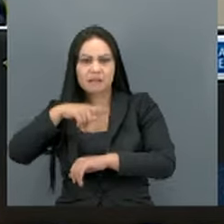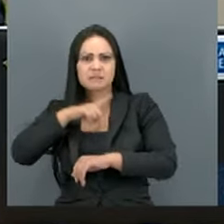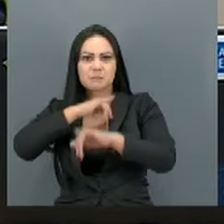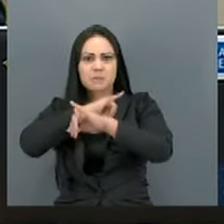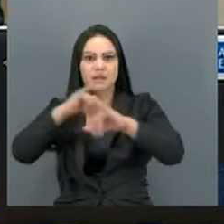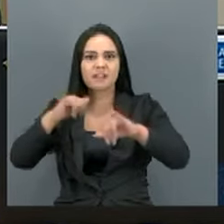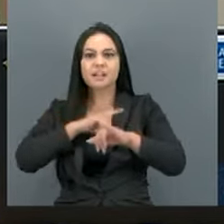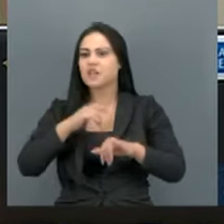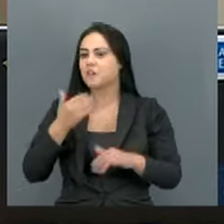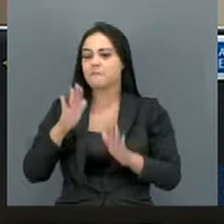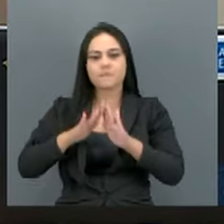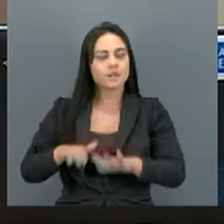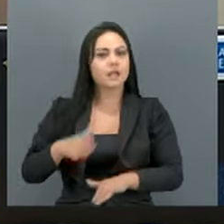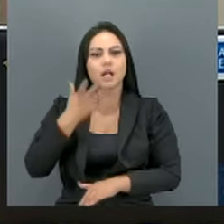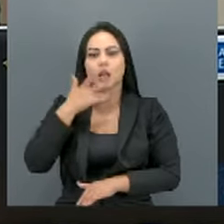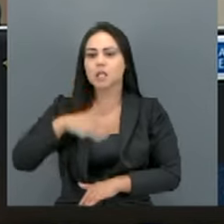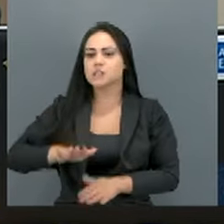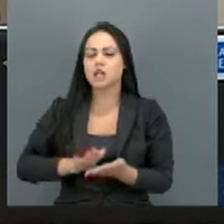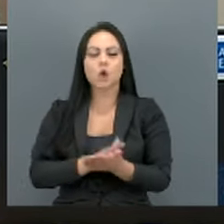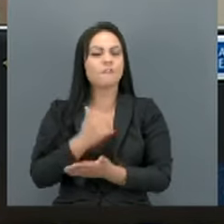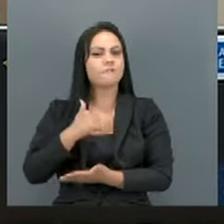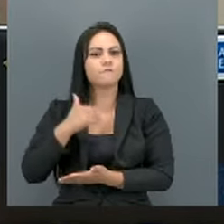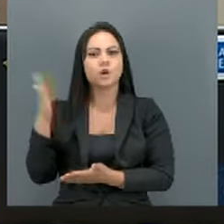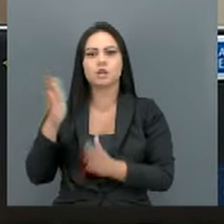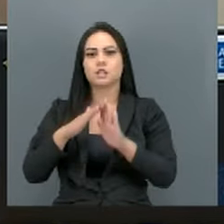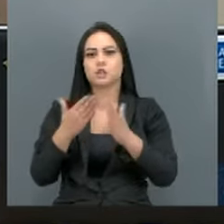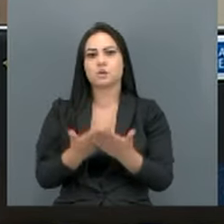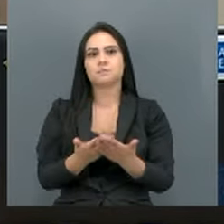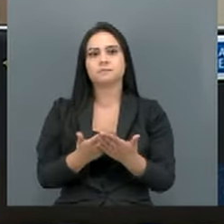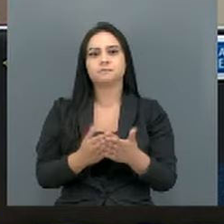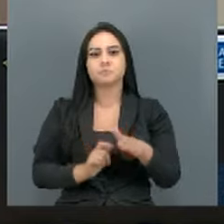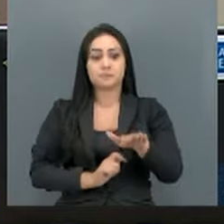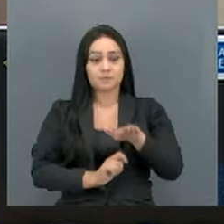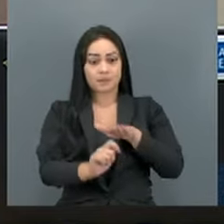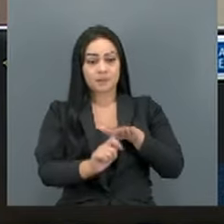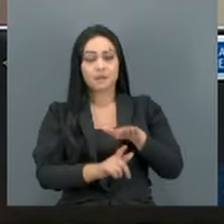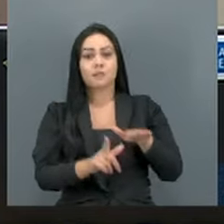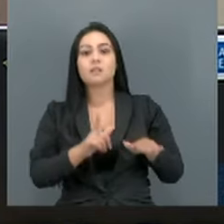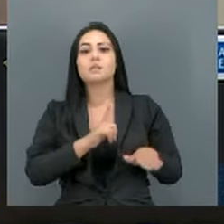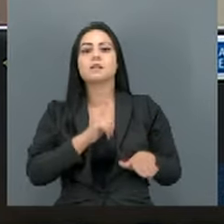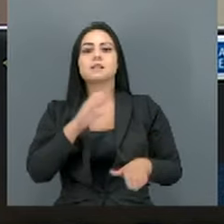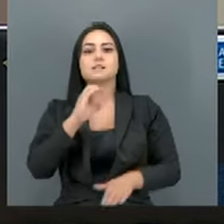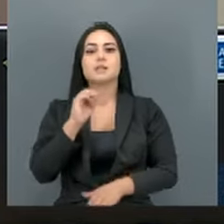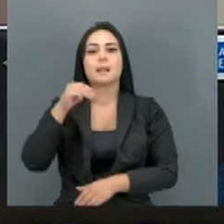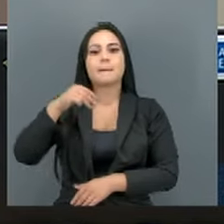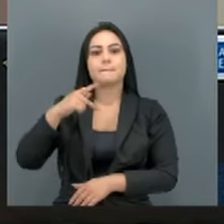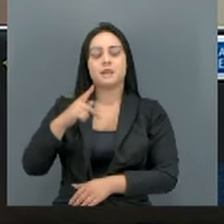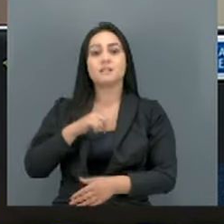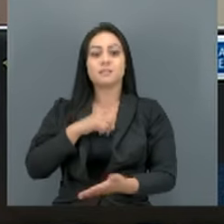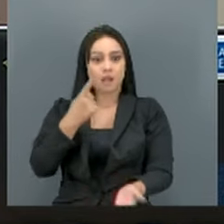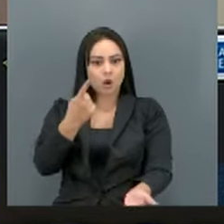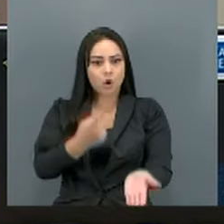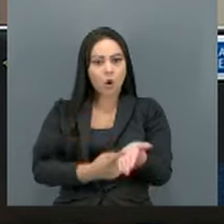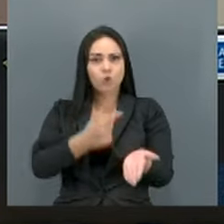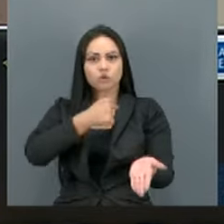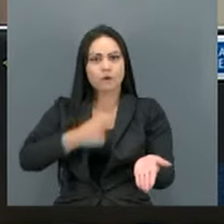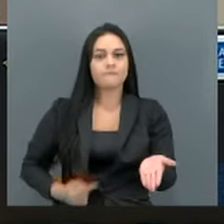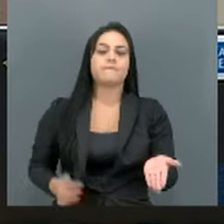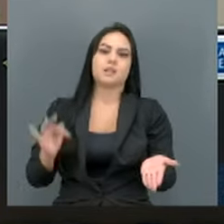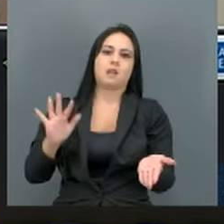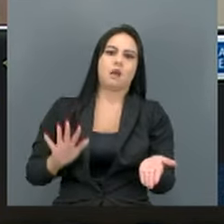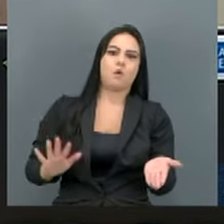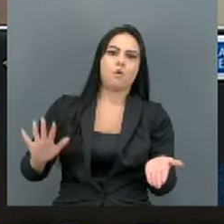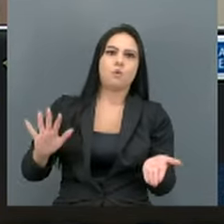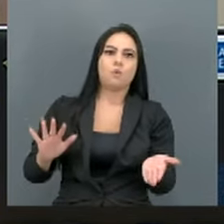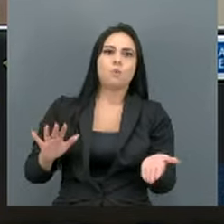fora da escola. Isso patrocinado pelo CMBio, que tem acordo, que tem convênio com o governo federal. E você